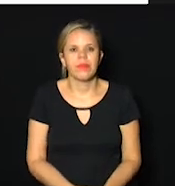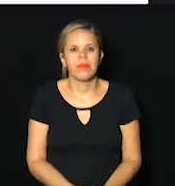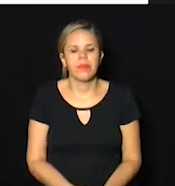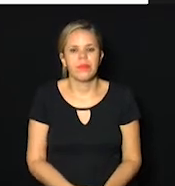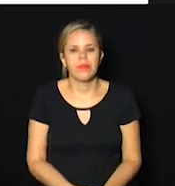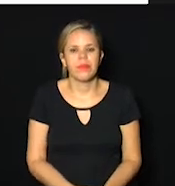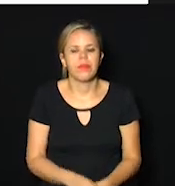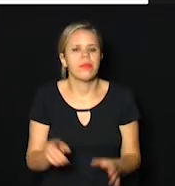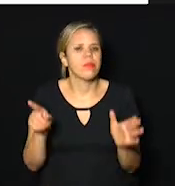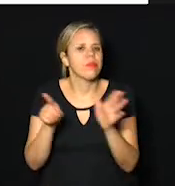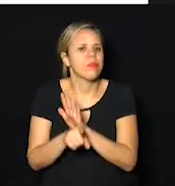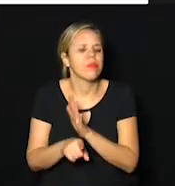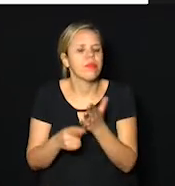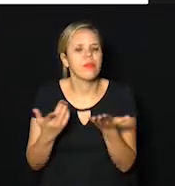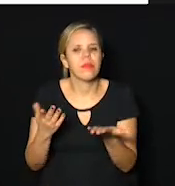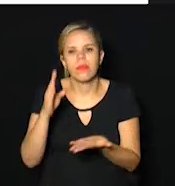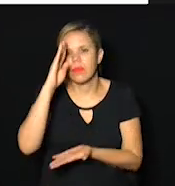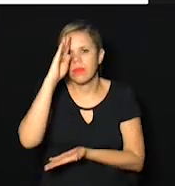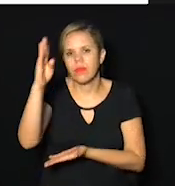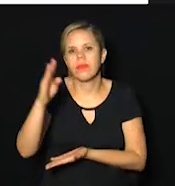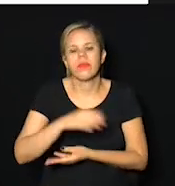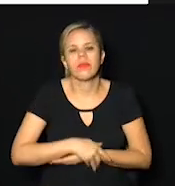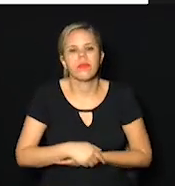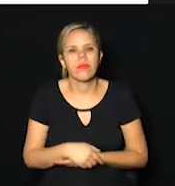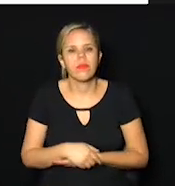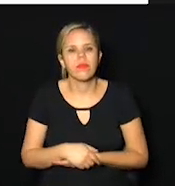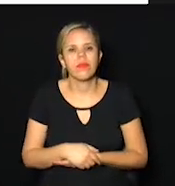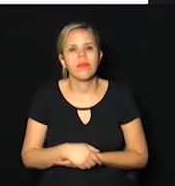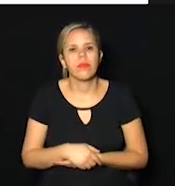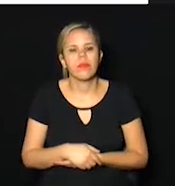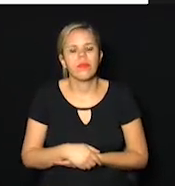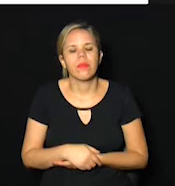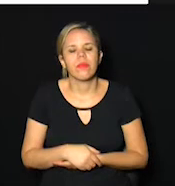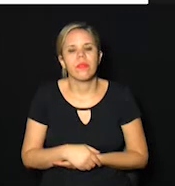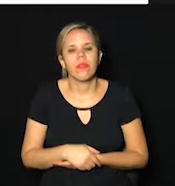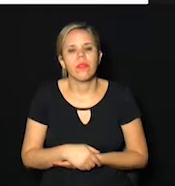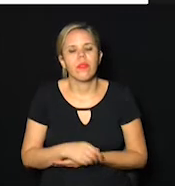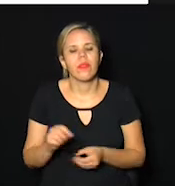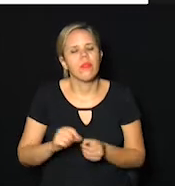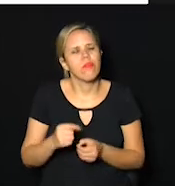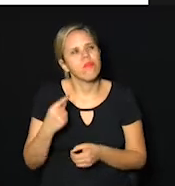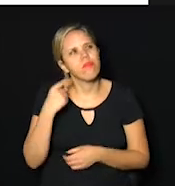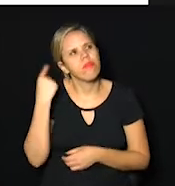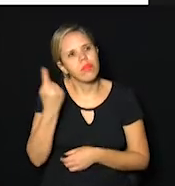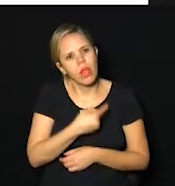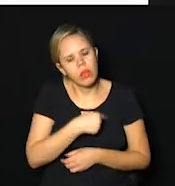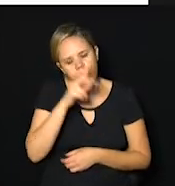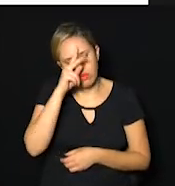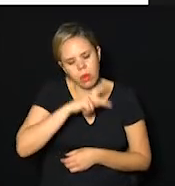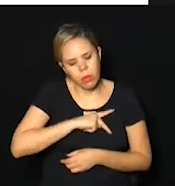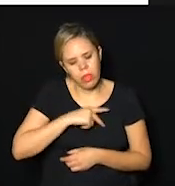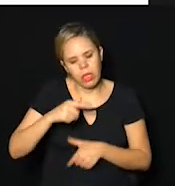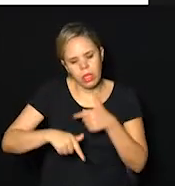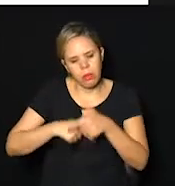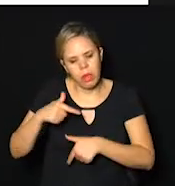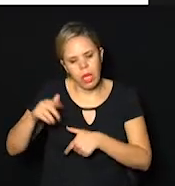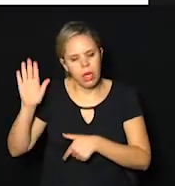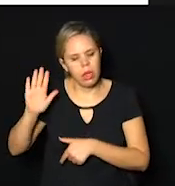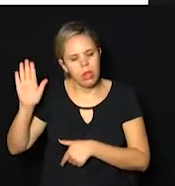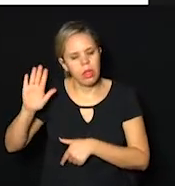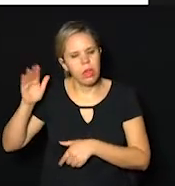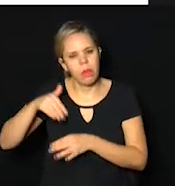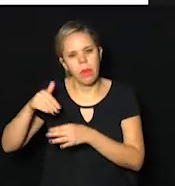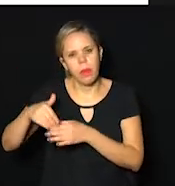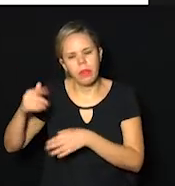Essa pergunta, ela é fundamental para a gente se fazer quando a gente trabalha numa campanha eleitoral todos os dias, toda